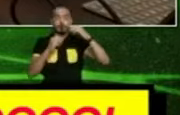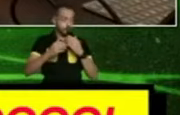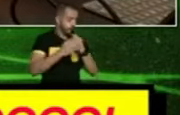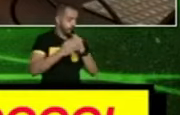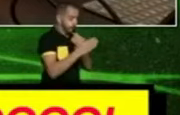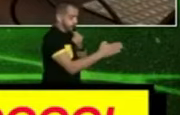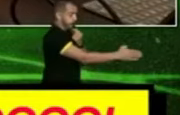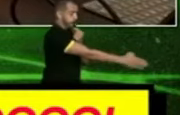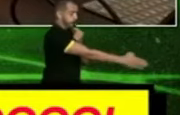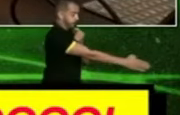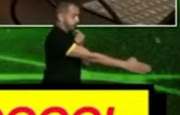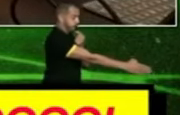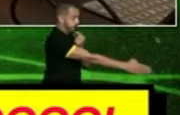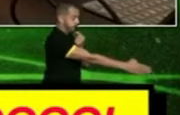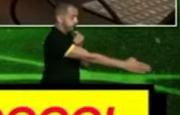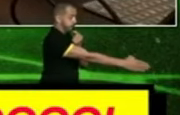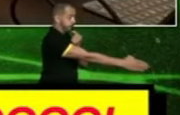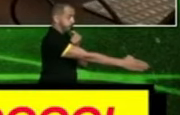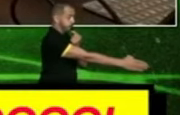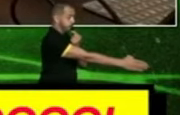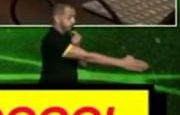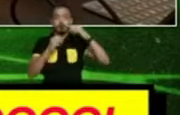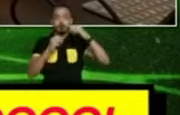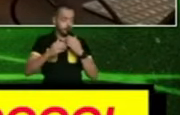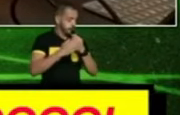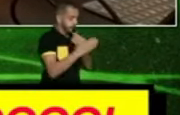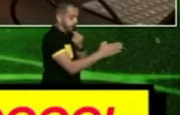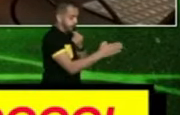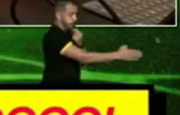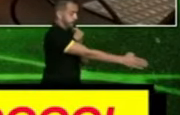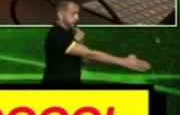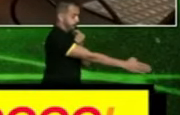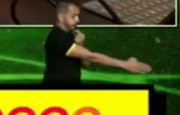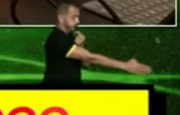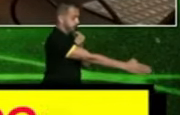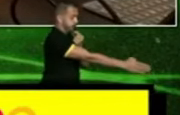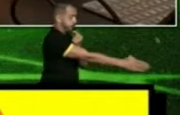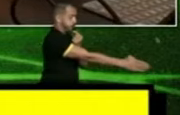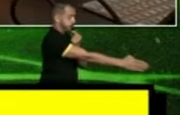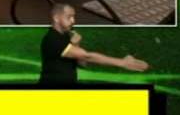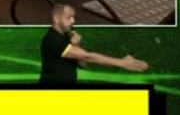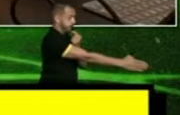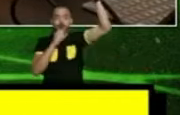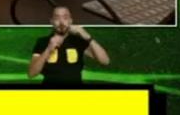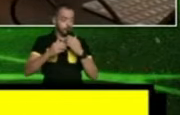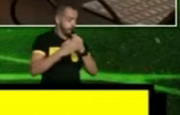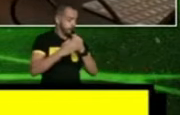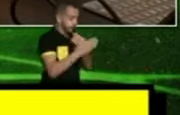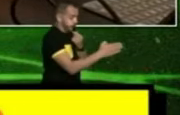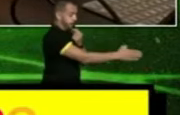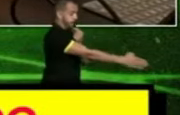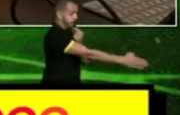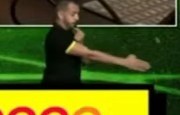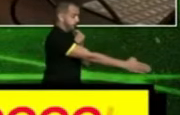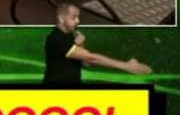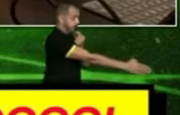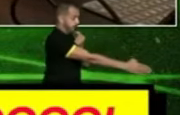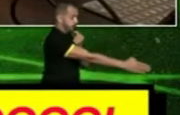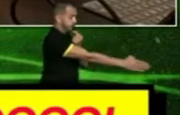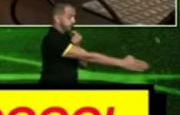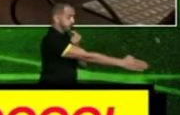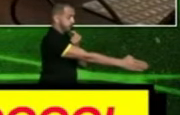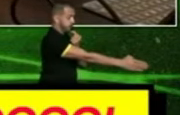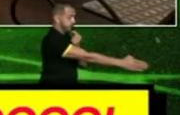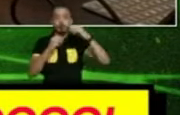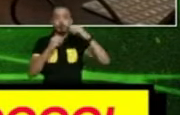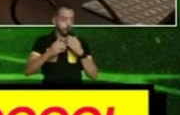gol do jogador mais decisivo que o J com a camisa do Atlético Gildo